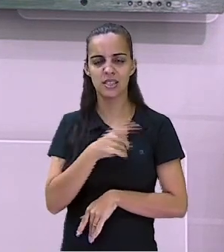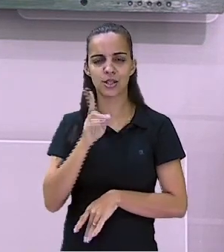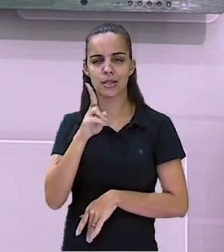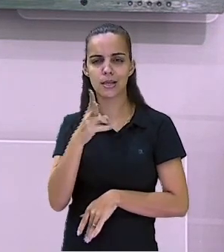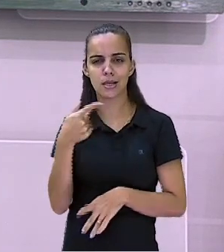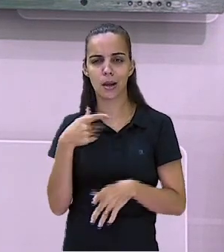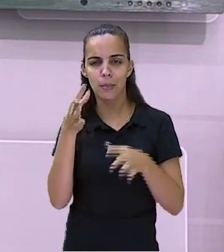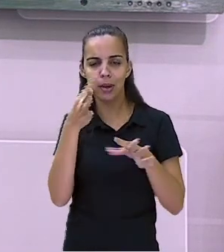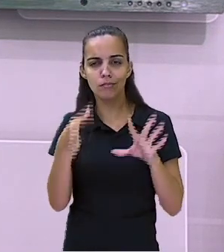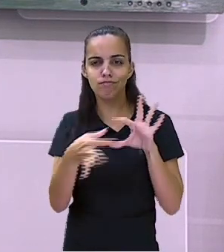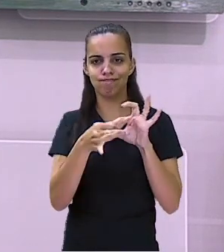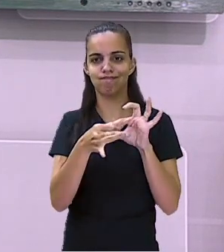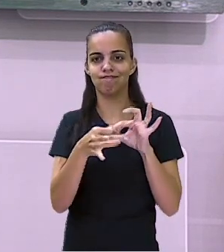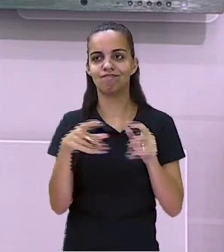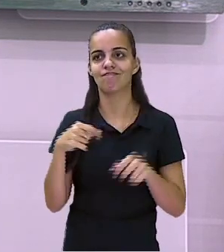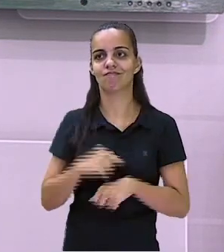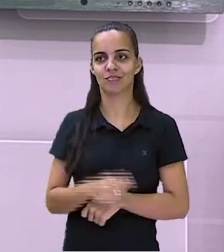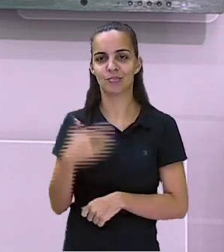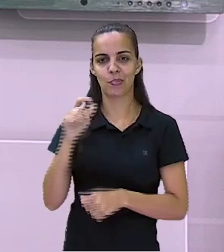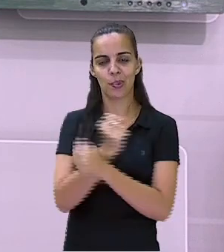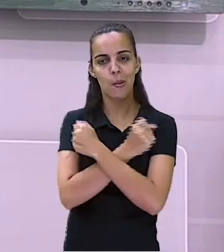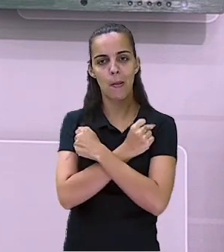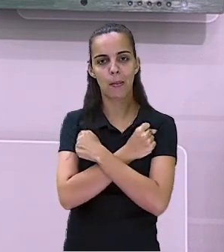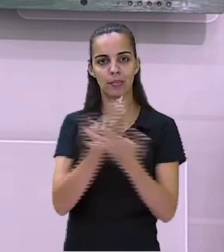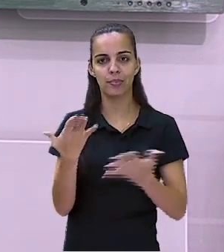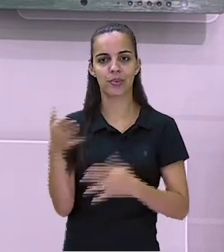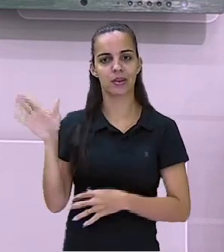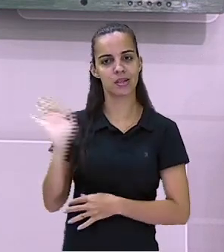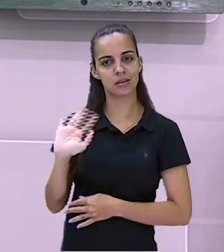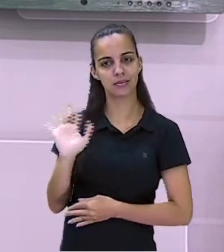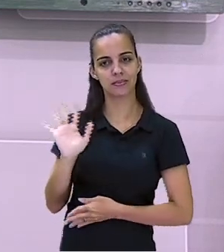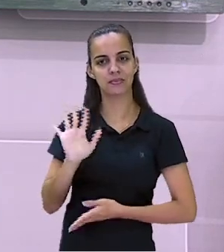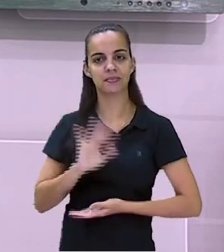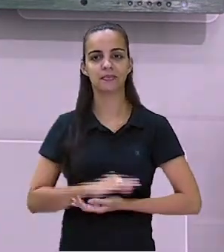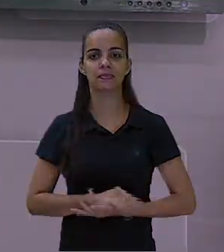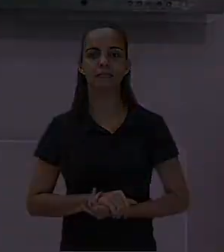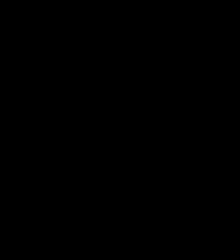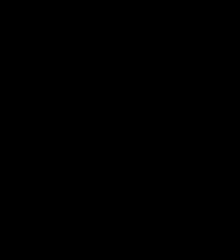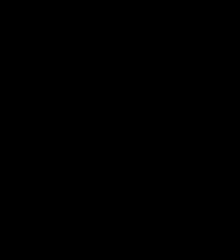ligado e aprenda. Um abraço e até a próxima aula. Tchau, tchau.